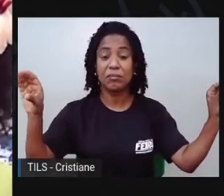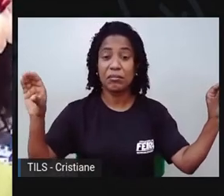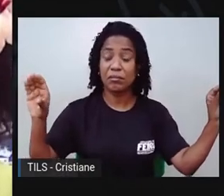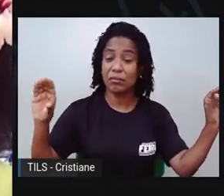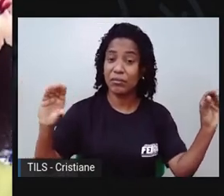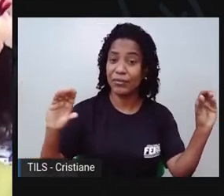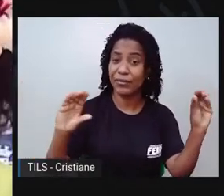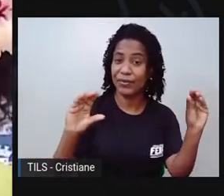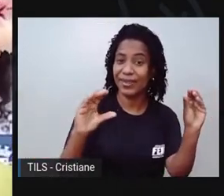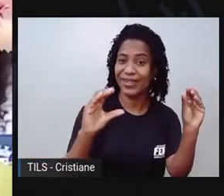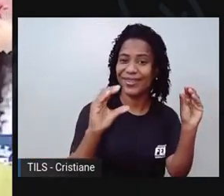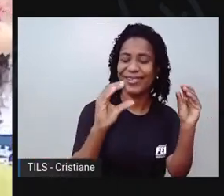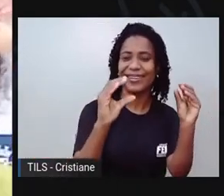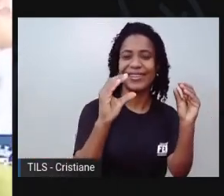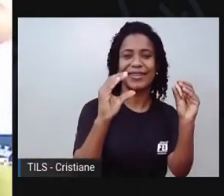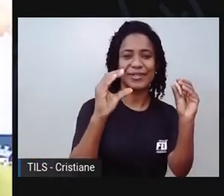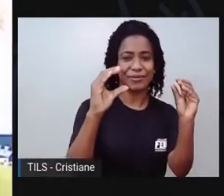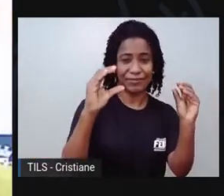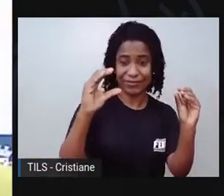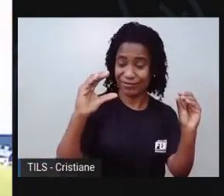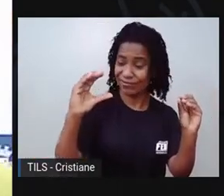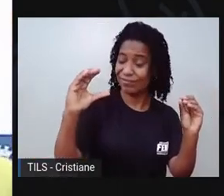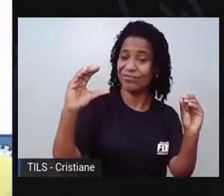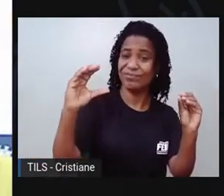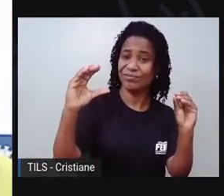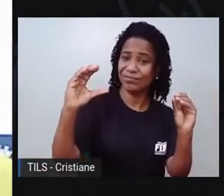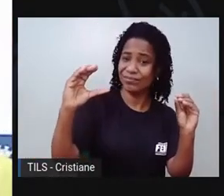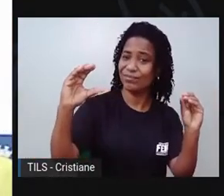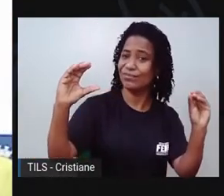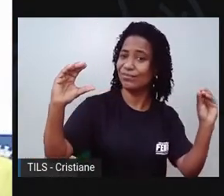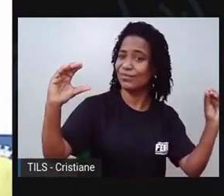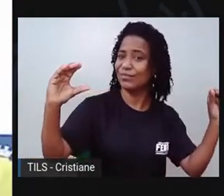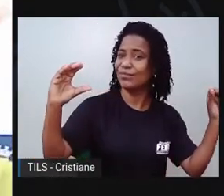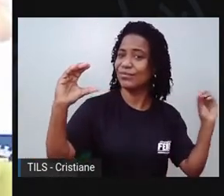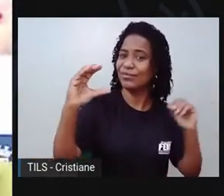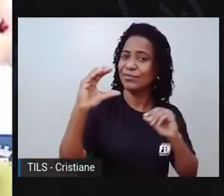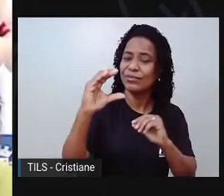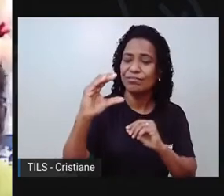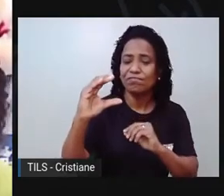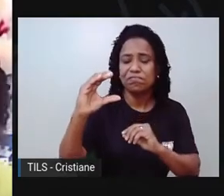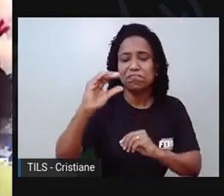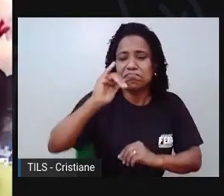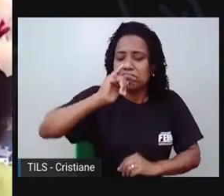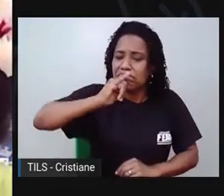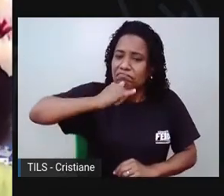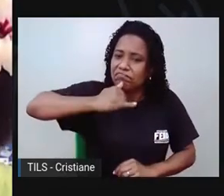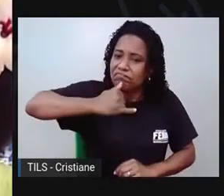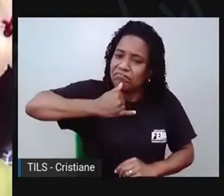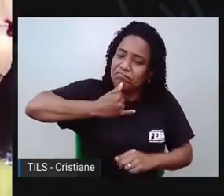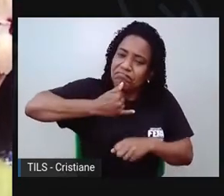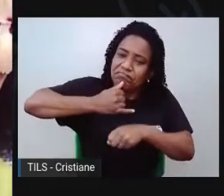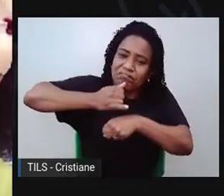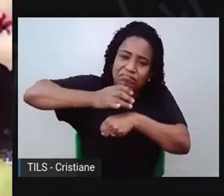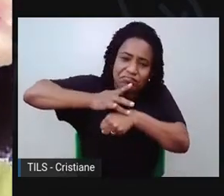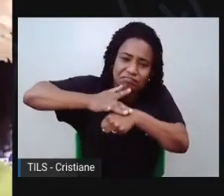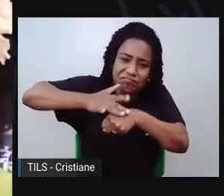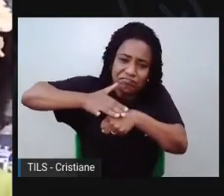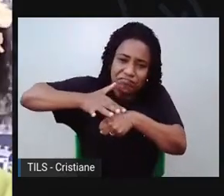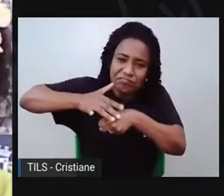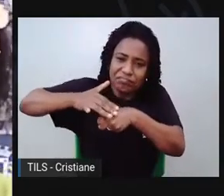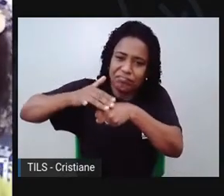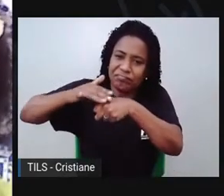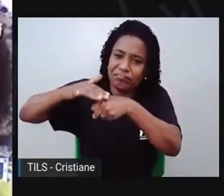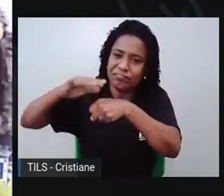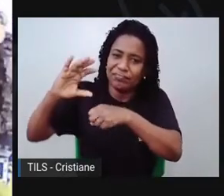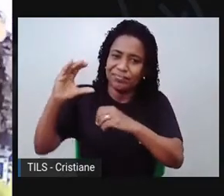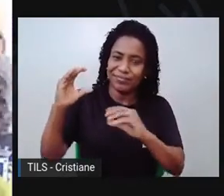Um cravo ficou doente, a rosa